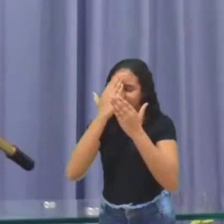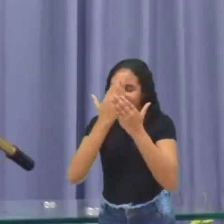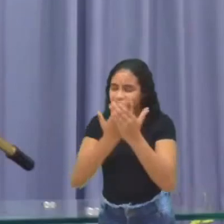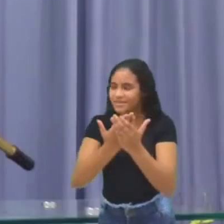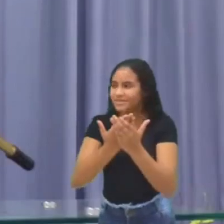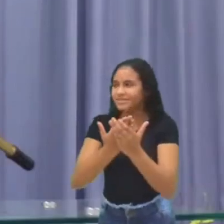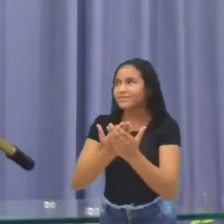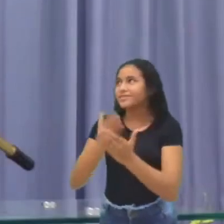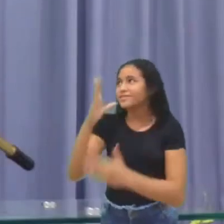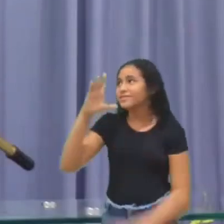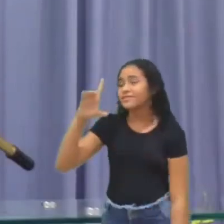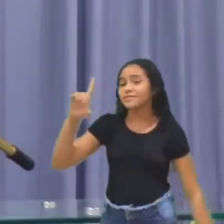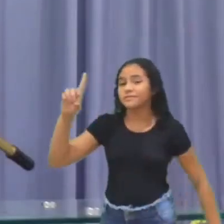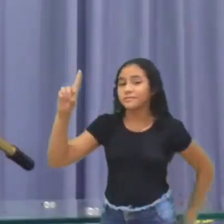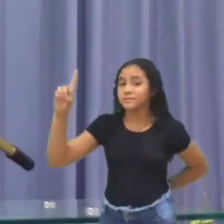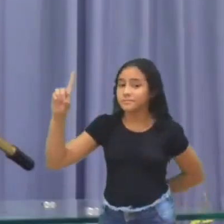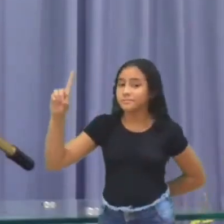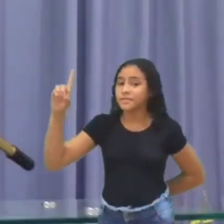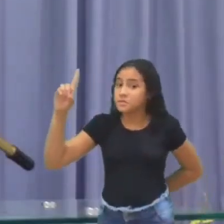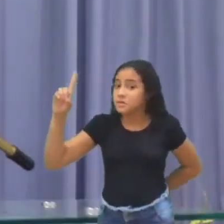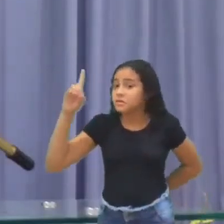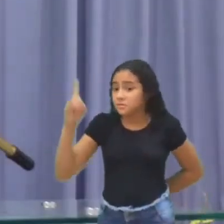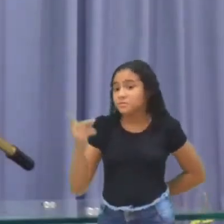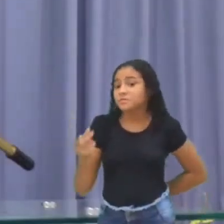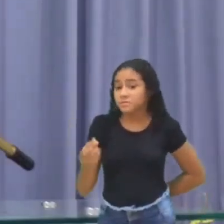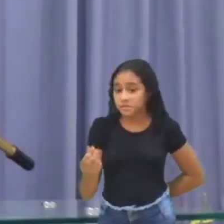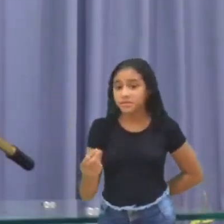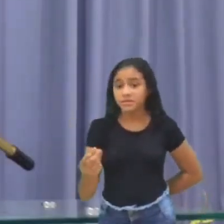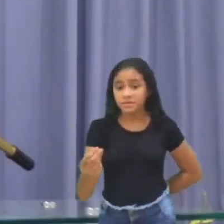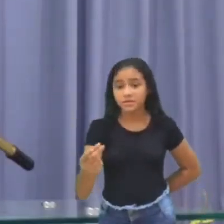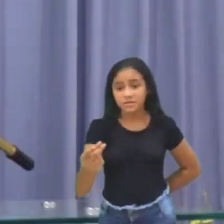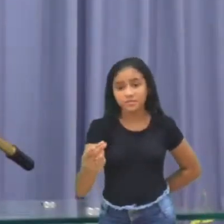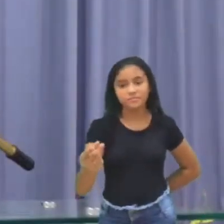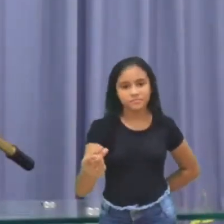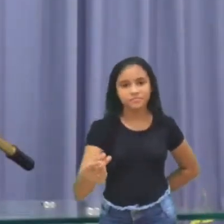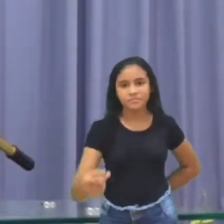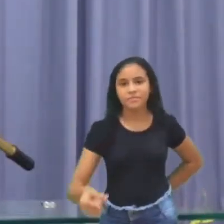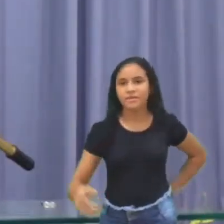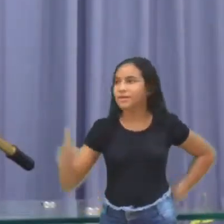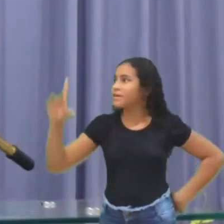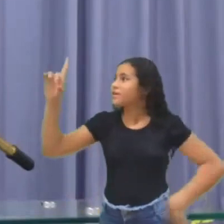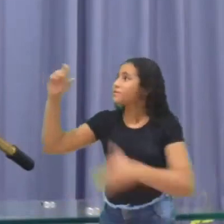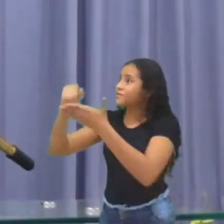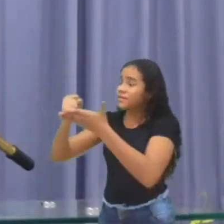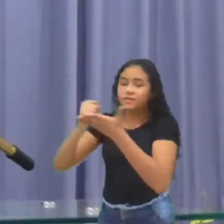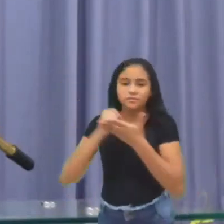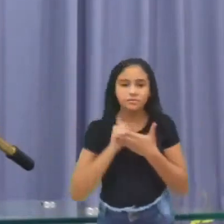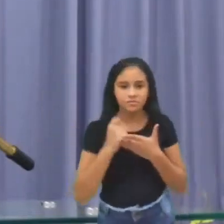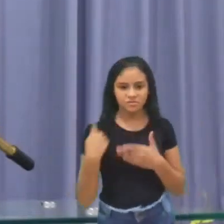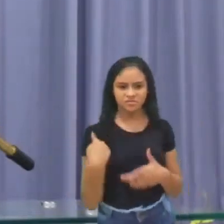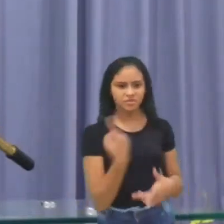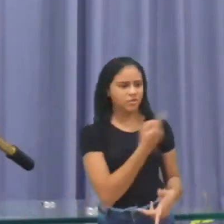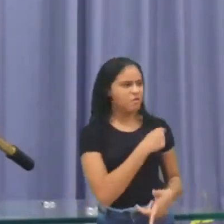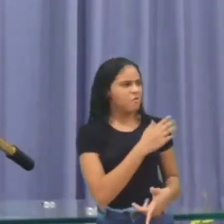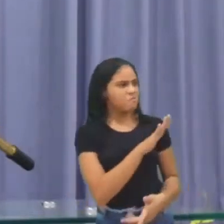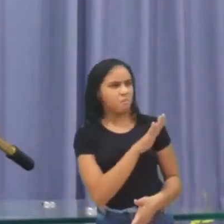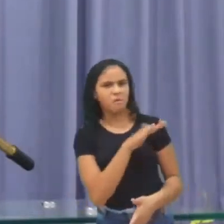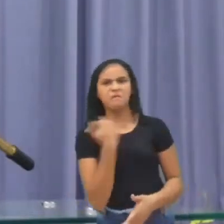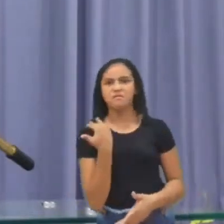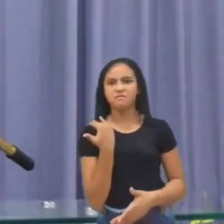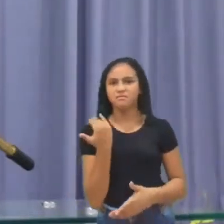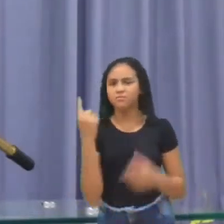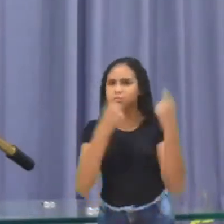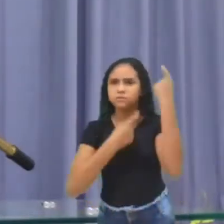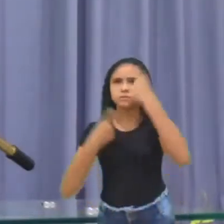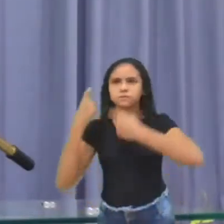nele. Ele é o Deus eterno que nos guarda e nós não vamos ficar morrendo, não é?